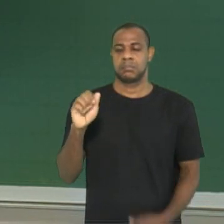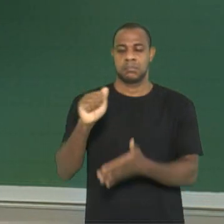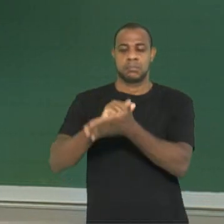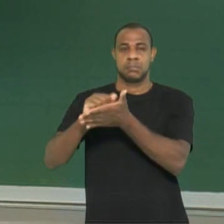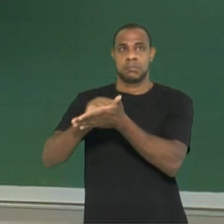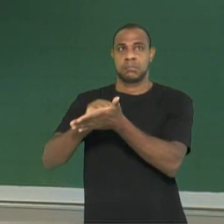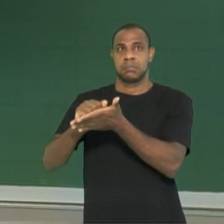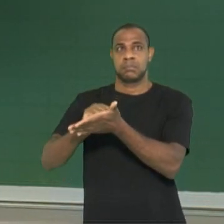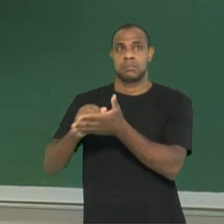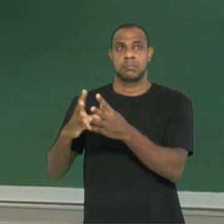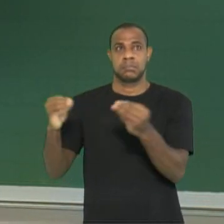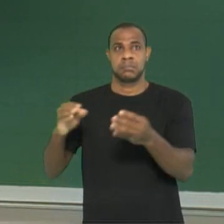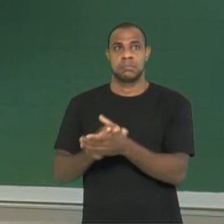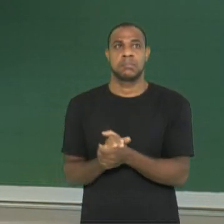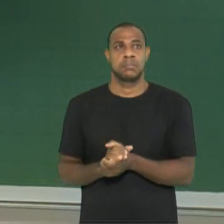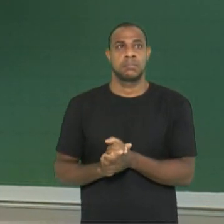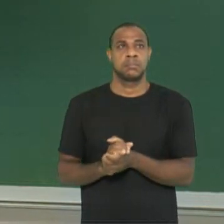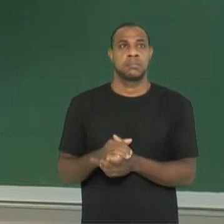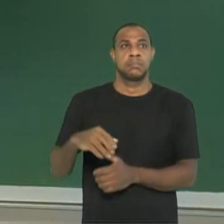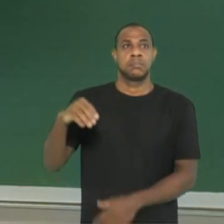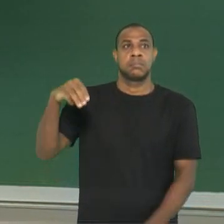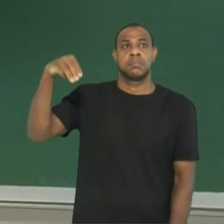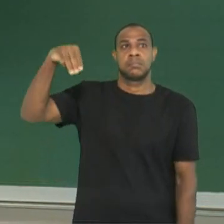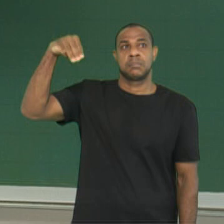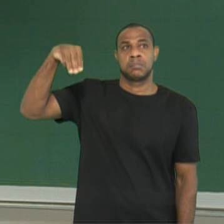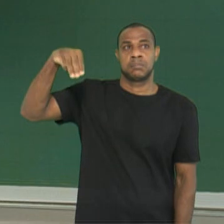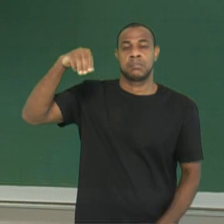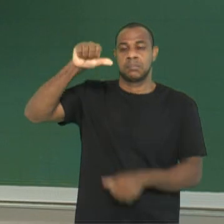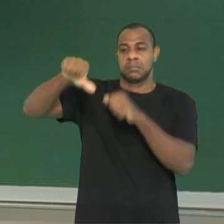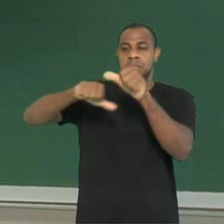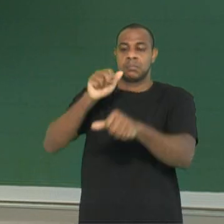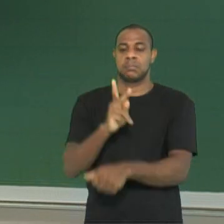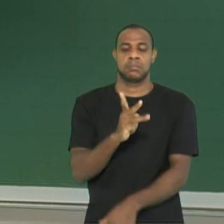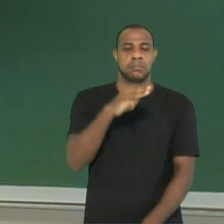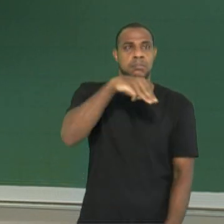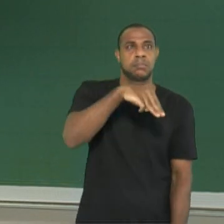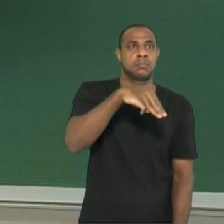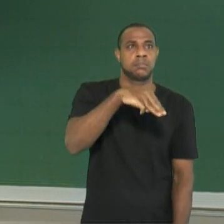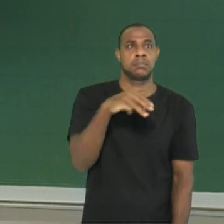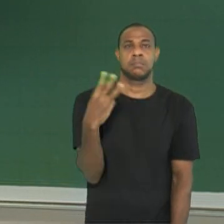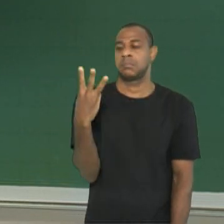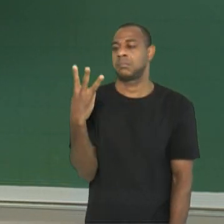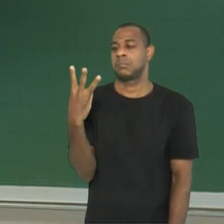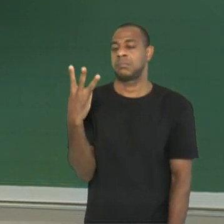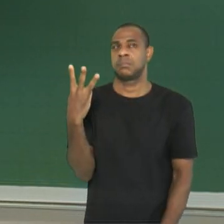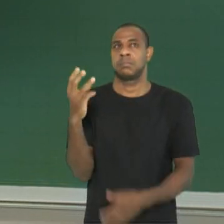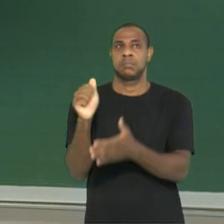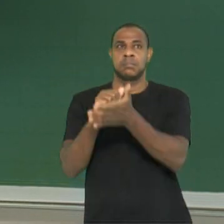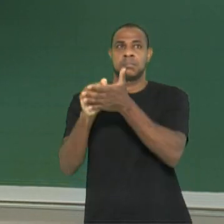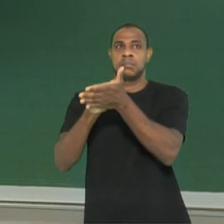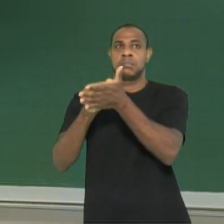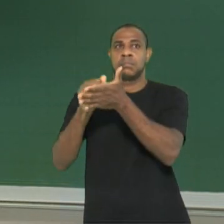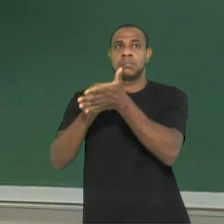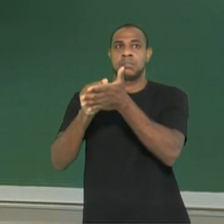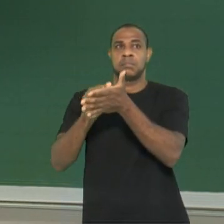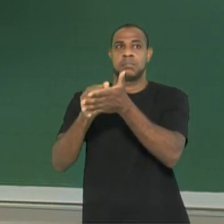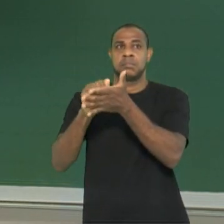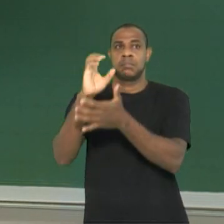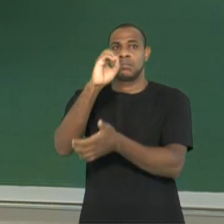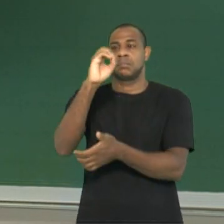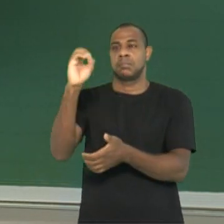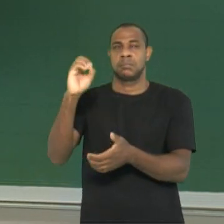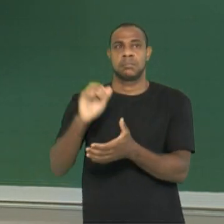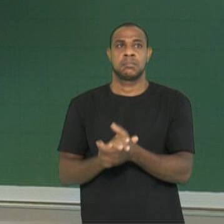número está em metros e é transformado em quilômetros, são 3 zeros que desaparecem. E quando o número está